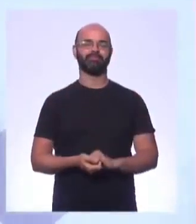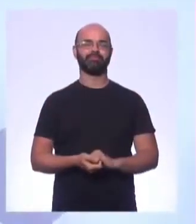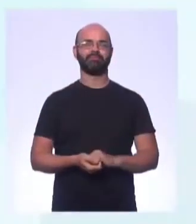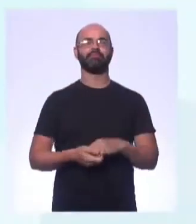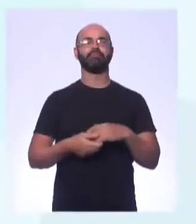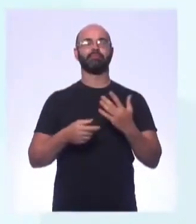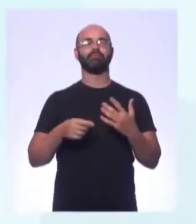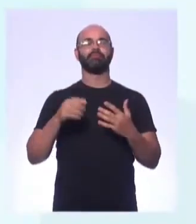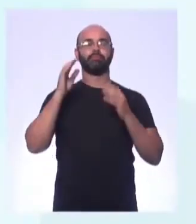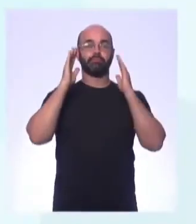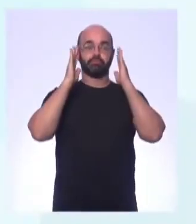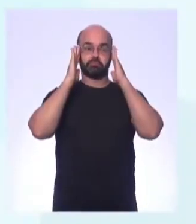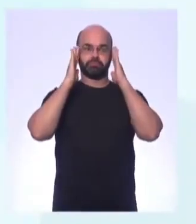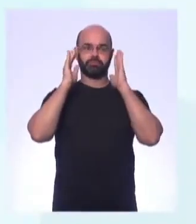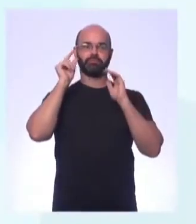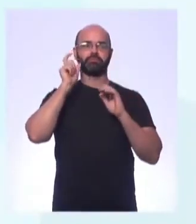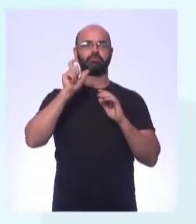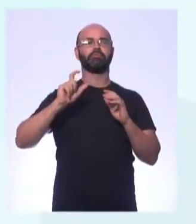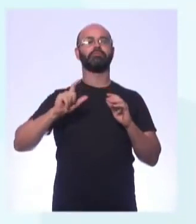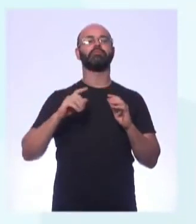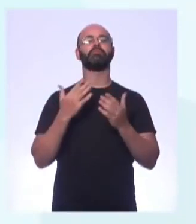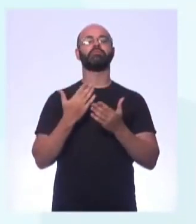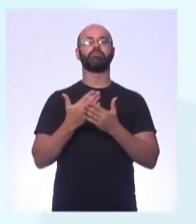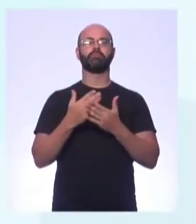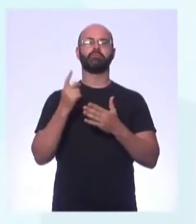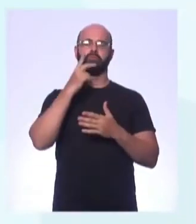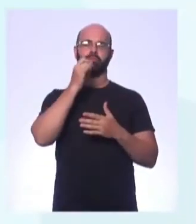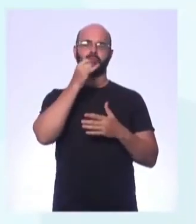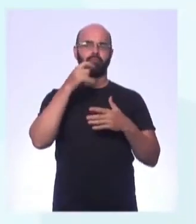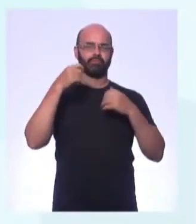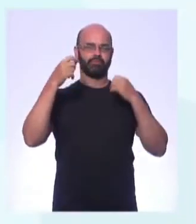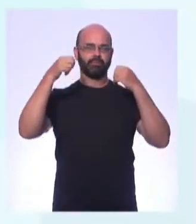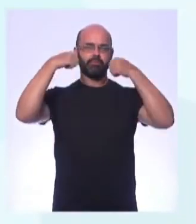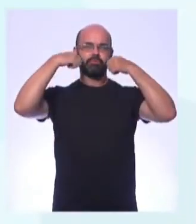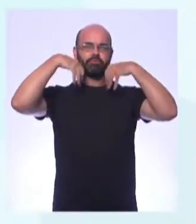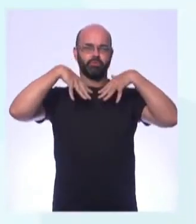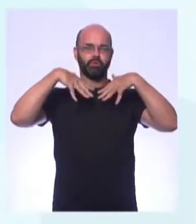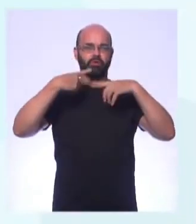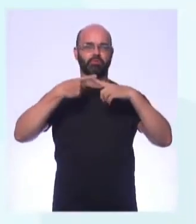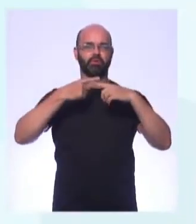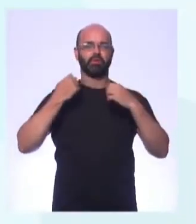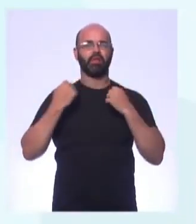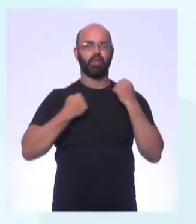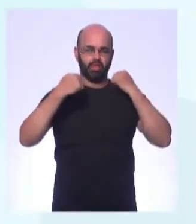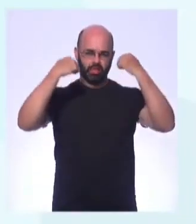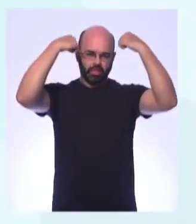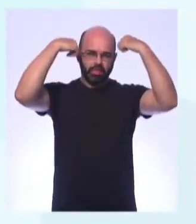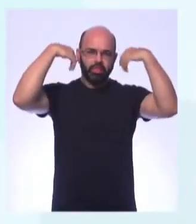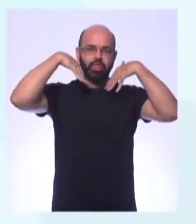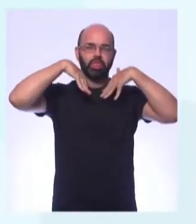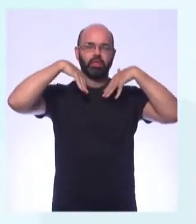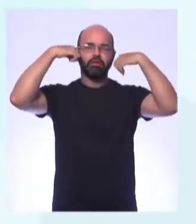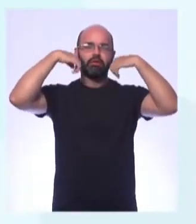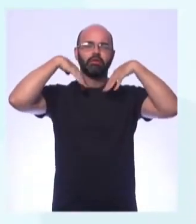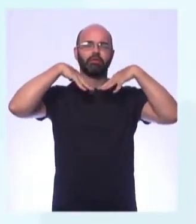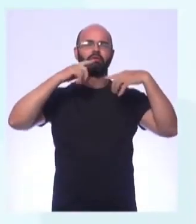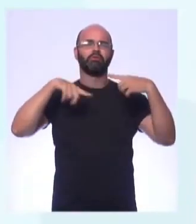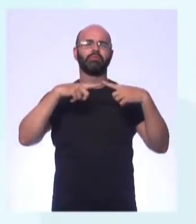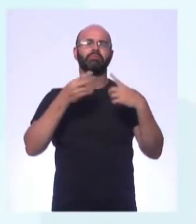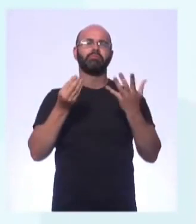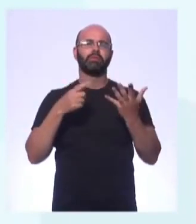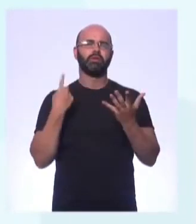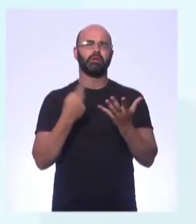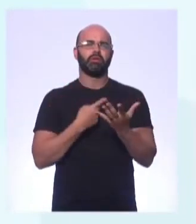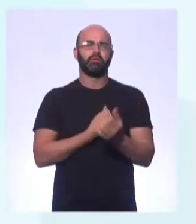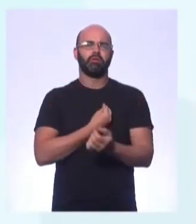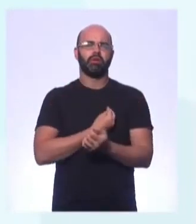dos estudantes, isso é legal aí, ó. Qual o papel do suor no controle da nossa temperatura? Certo? Coloque no chat pra gente